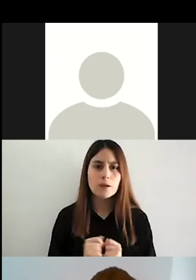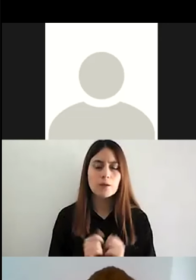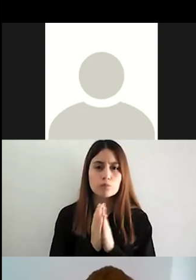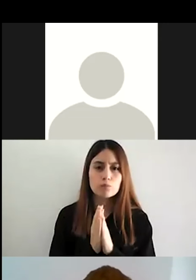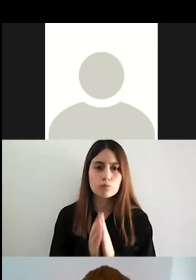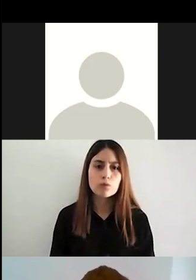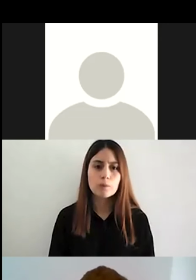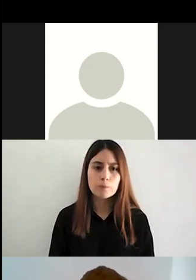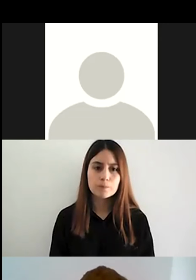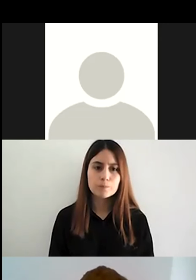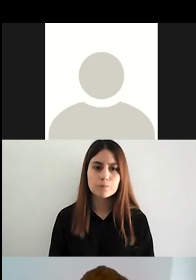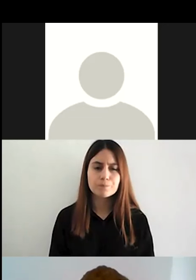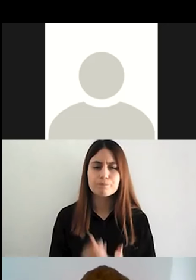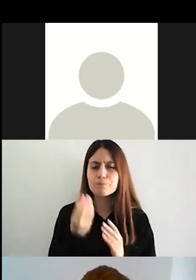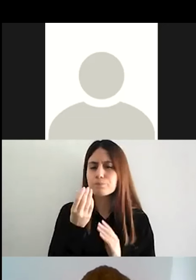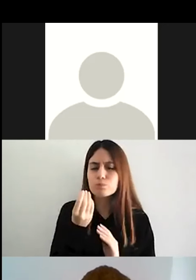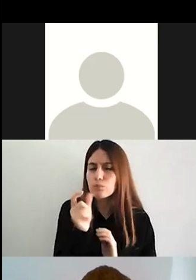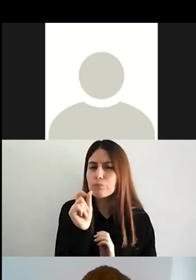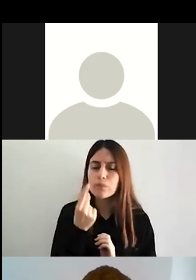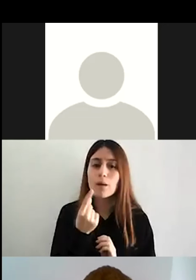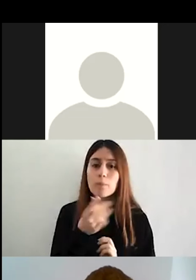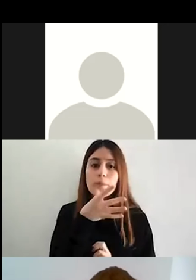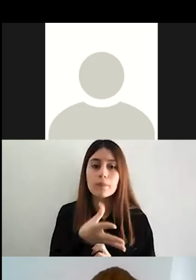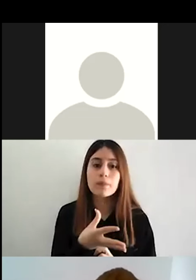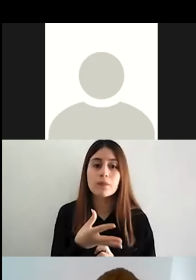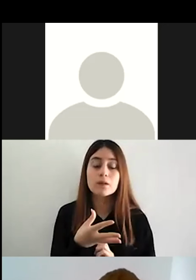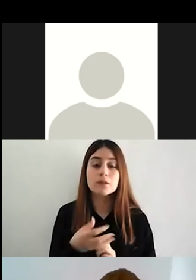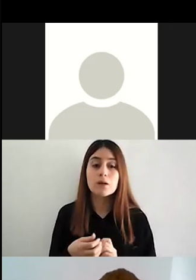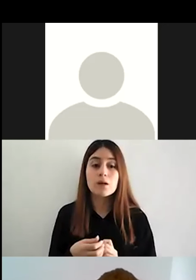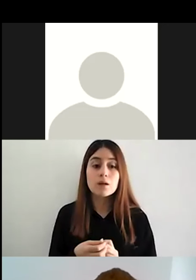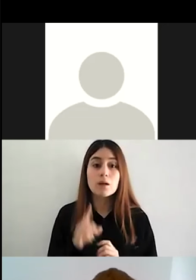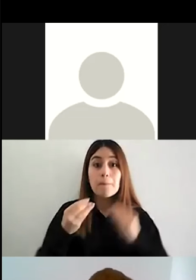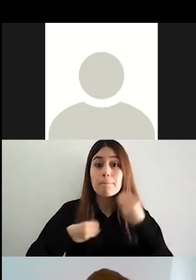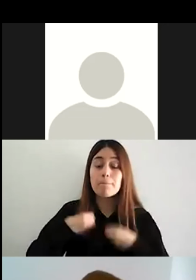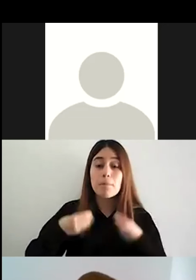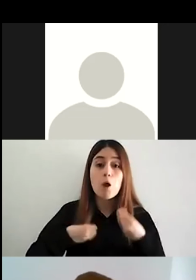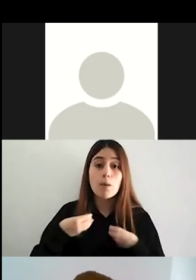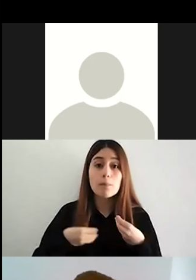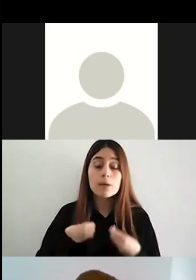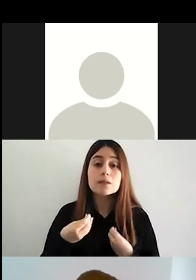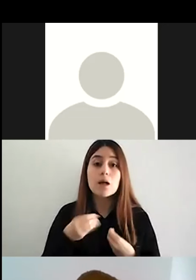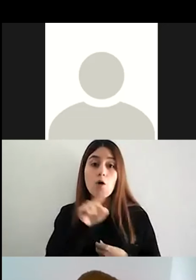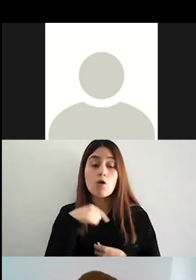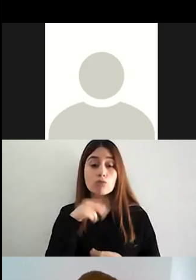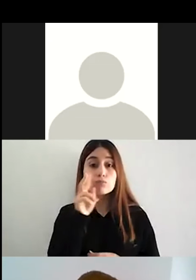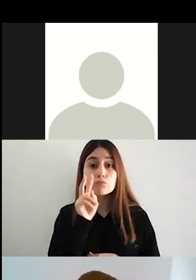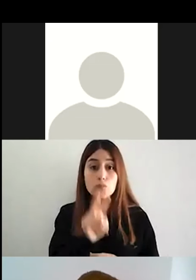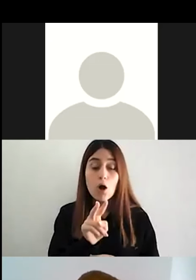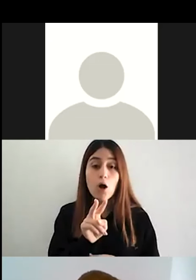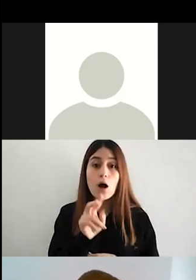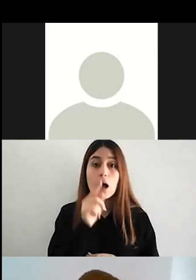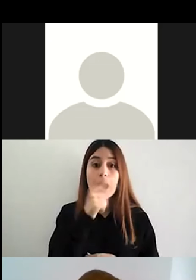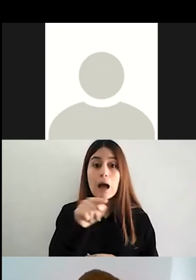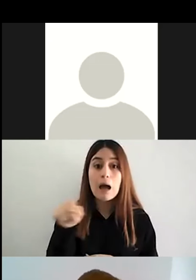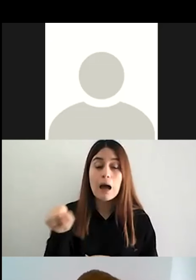favor. Muito rapidamente, a preocupação foi de que fomos confrontados da existência, devido a